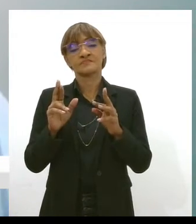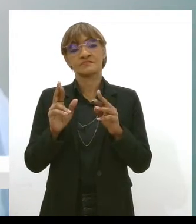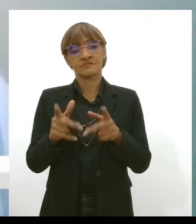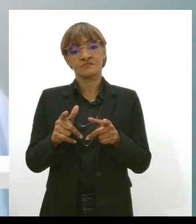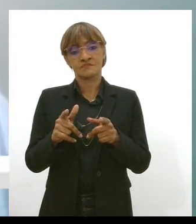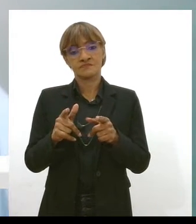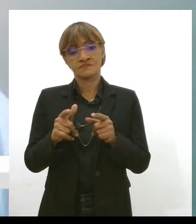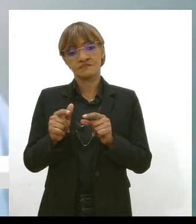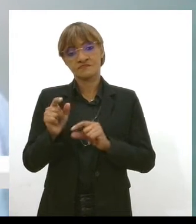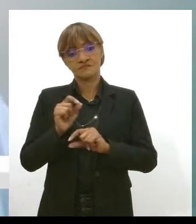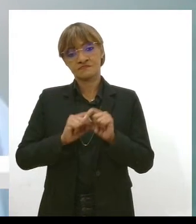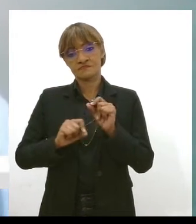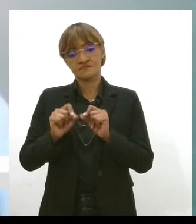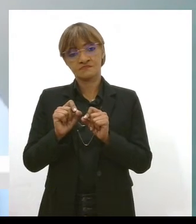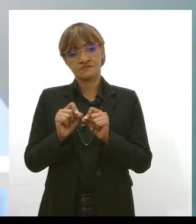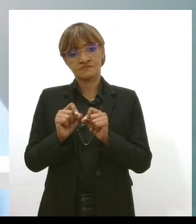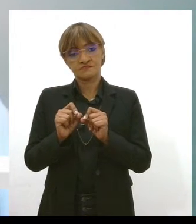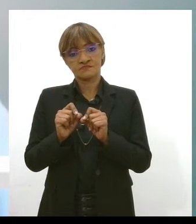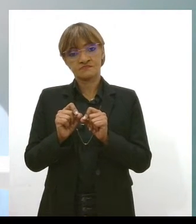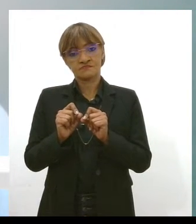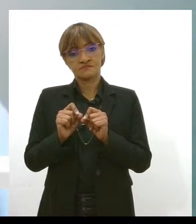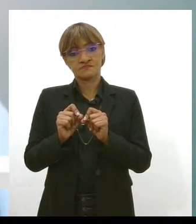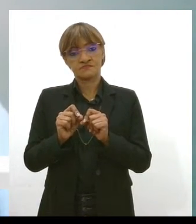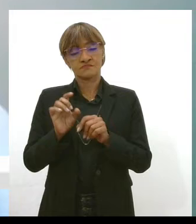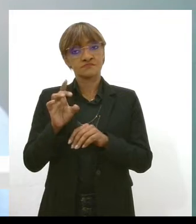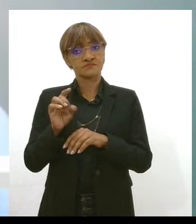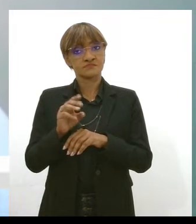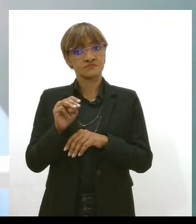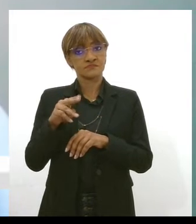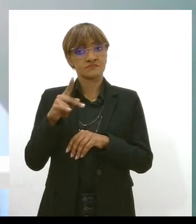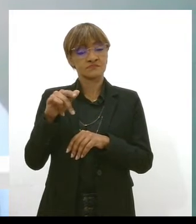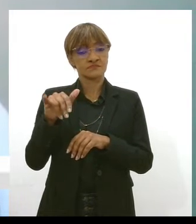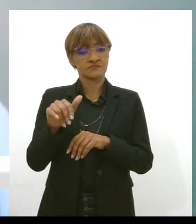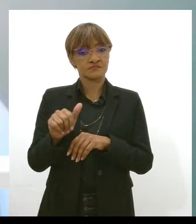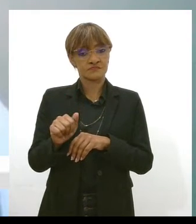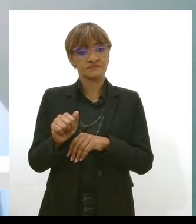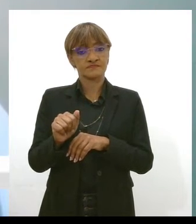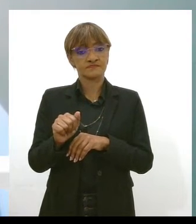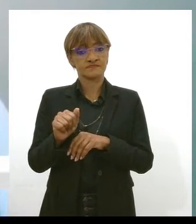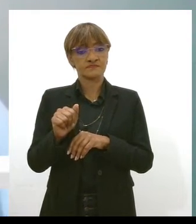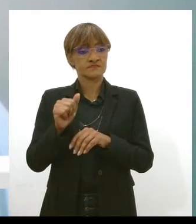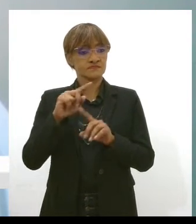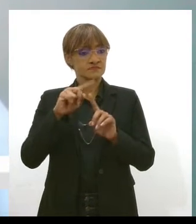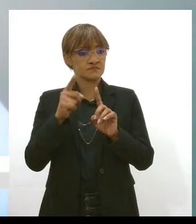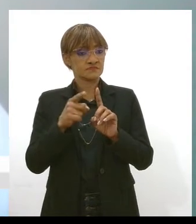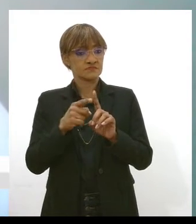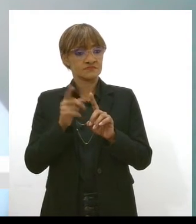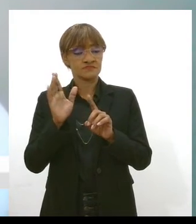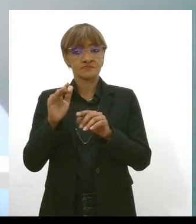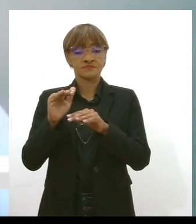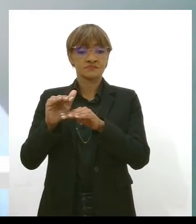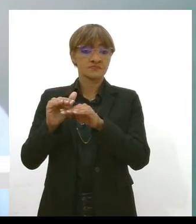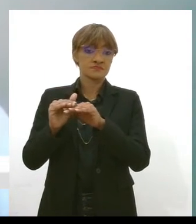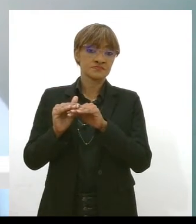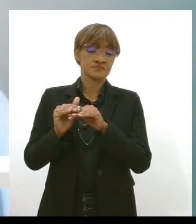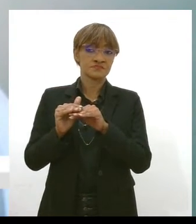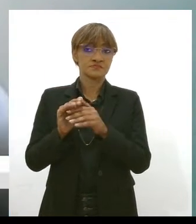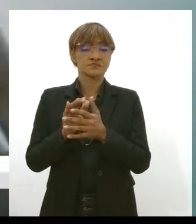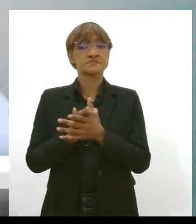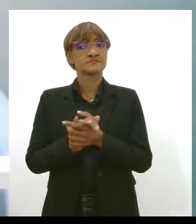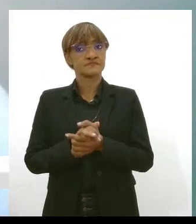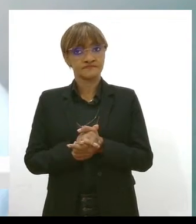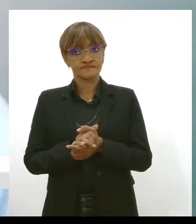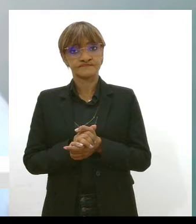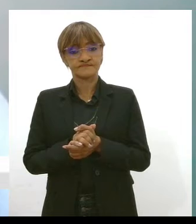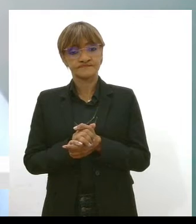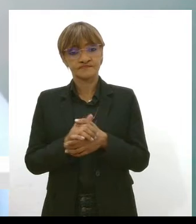seria um número, uma média de gestantes que procuravam o CAISM. Eram encaminhadas, no caso, né, ao CAISM. Só